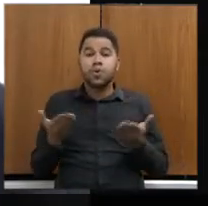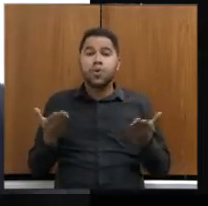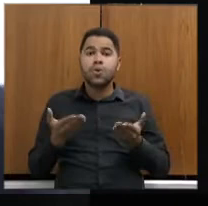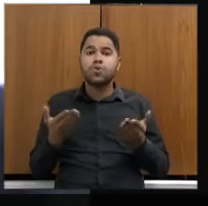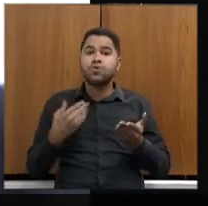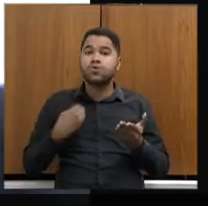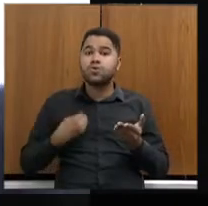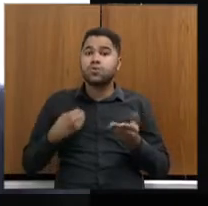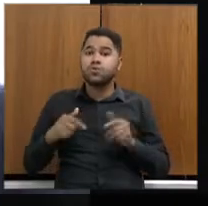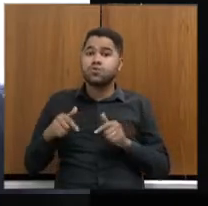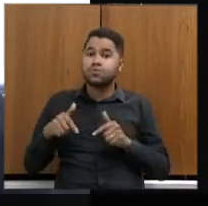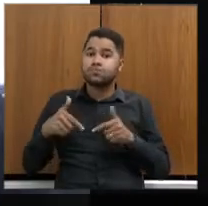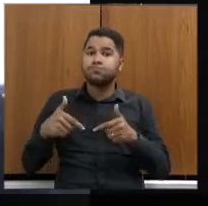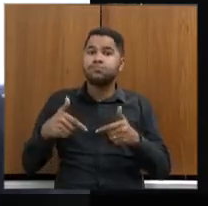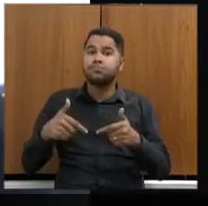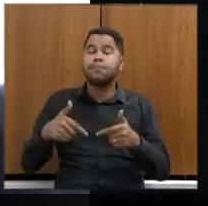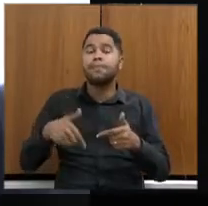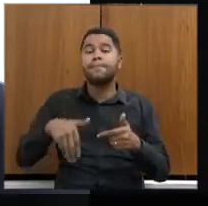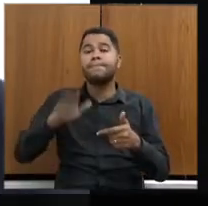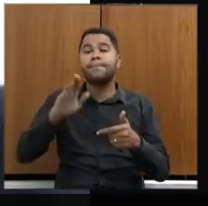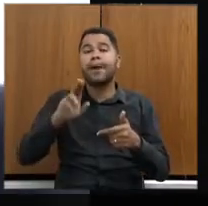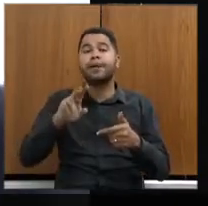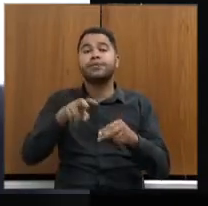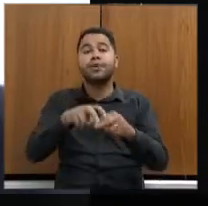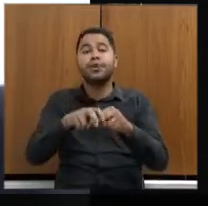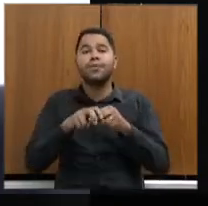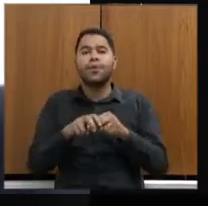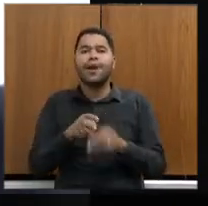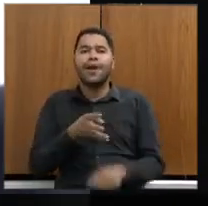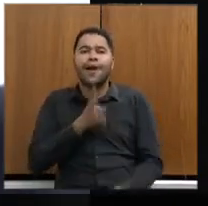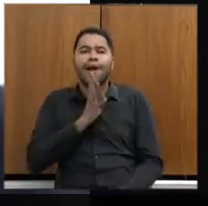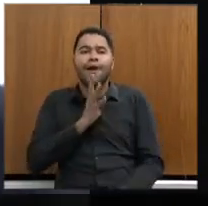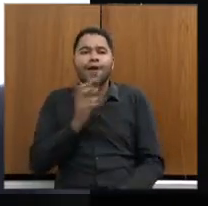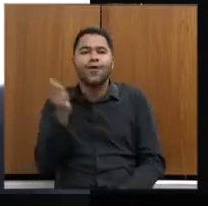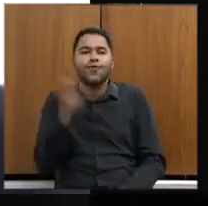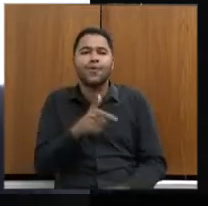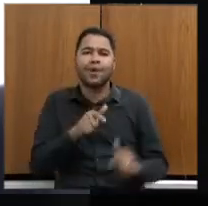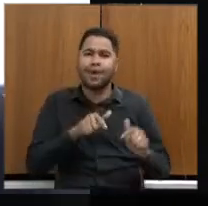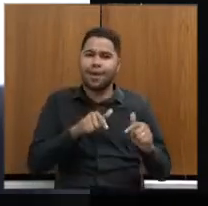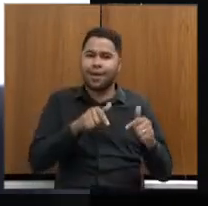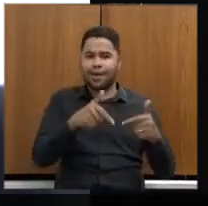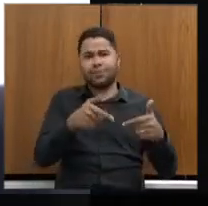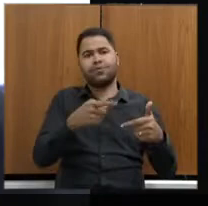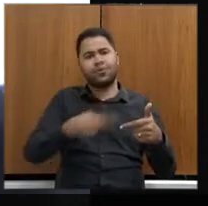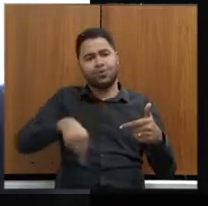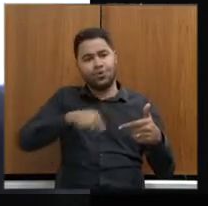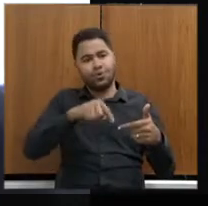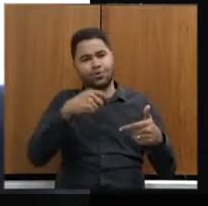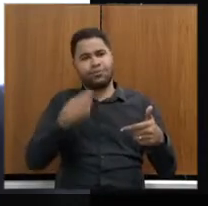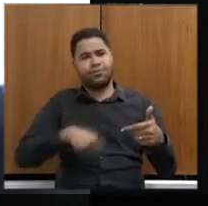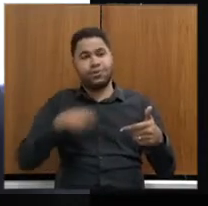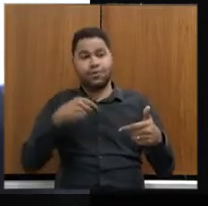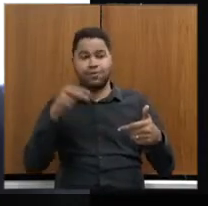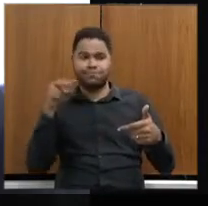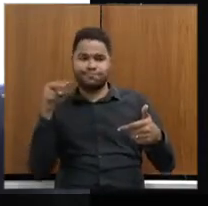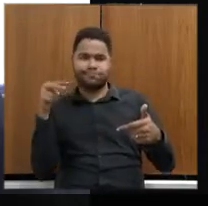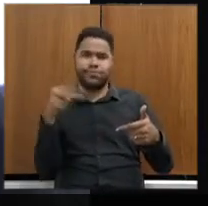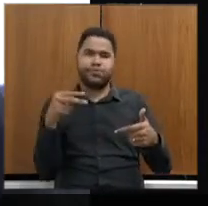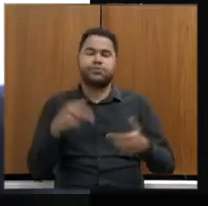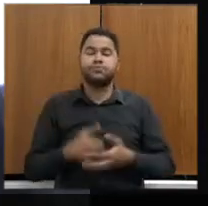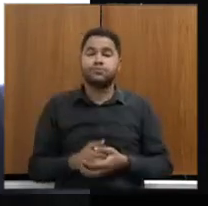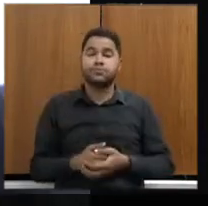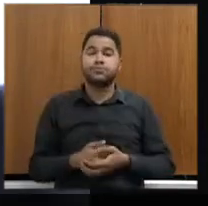sobreviveu mais pelas forma do que pelas ações e nós precisamos no projeto já ir